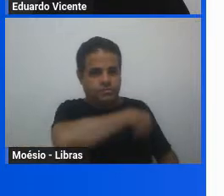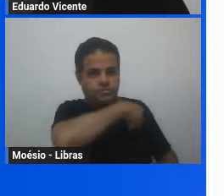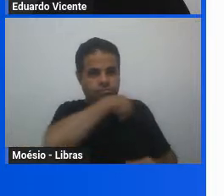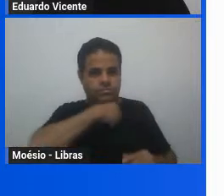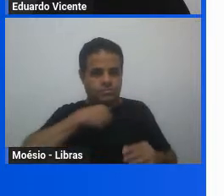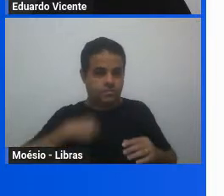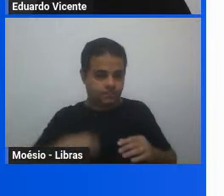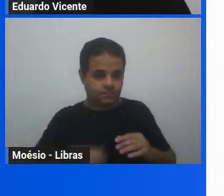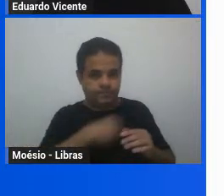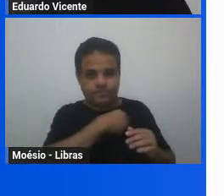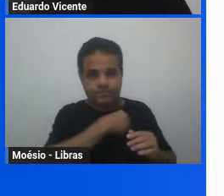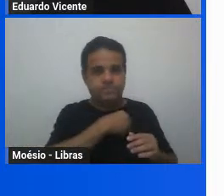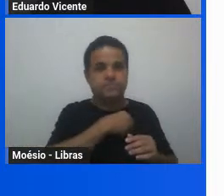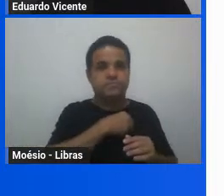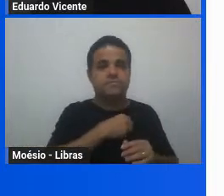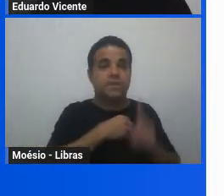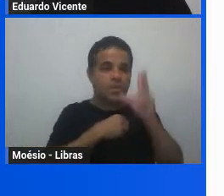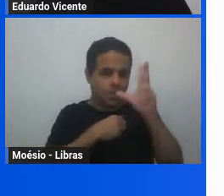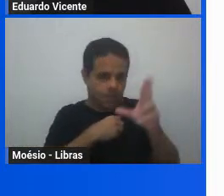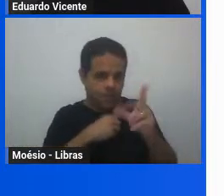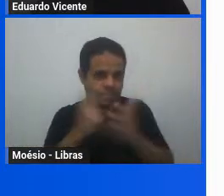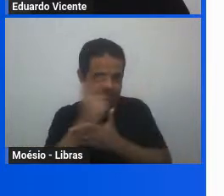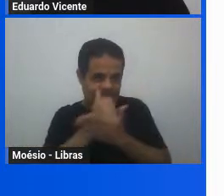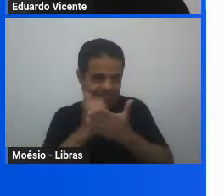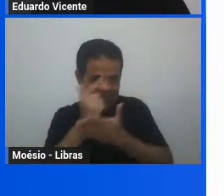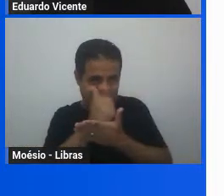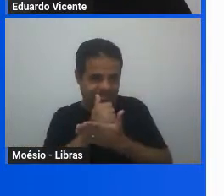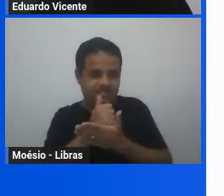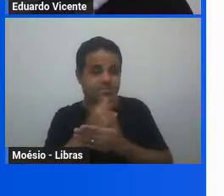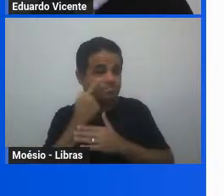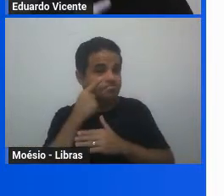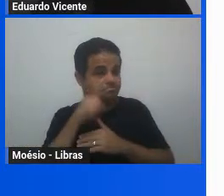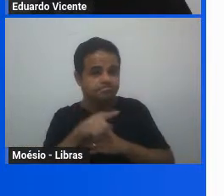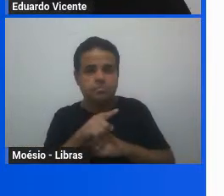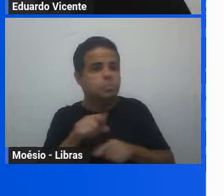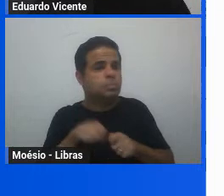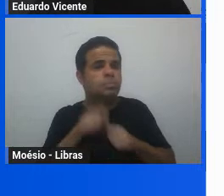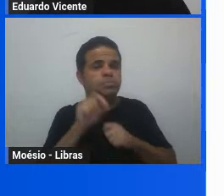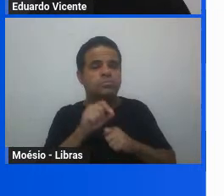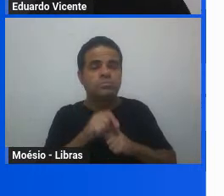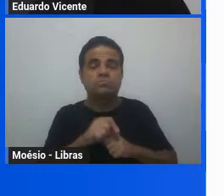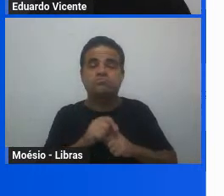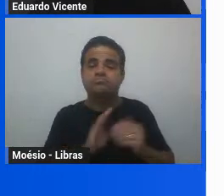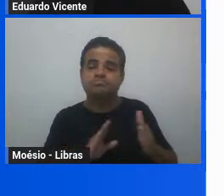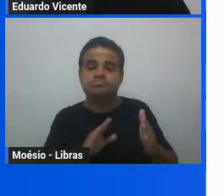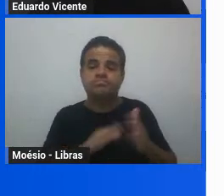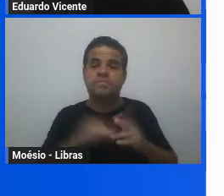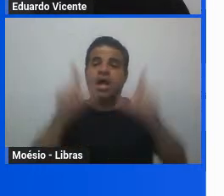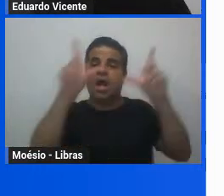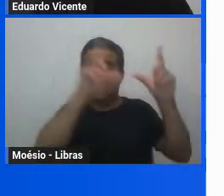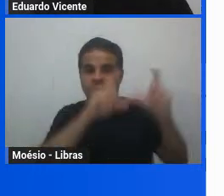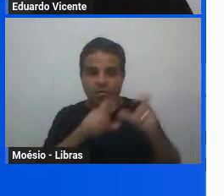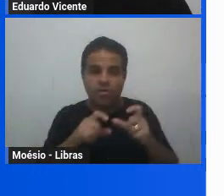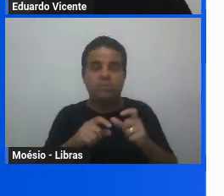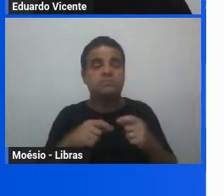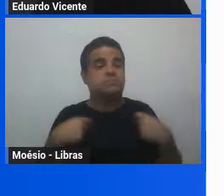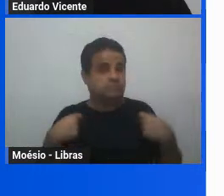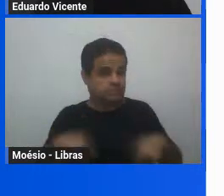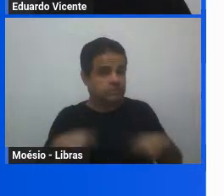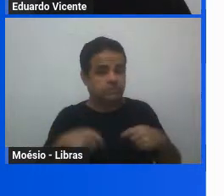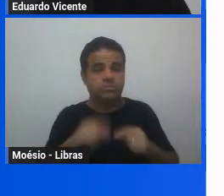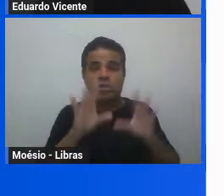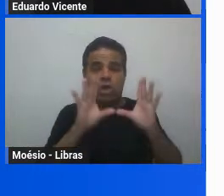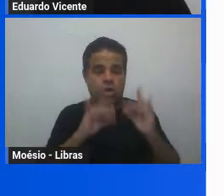como está nesse desenho aqui, anterior, ele tem até a imagem onde nós devemos colar